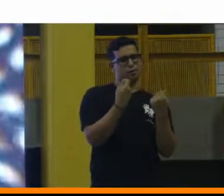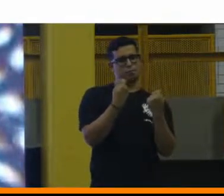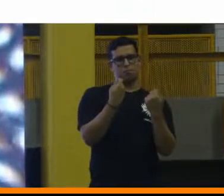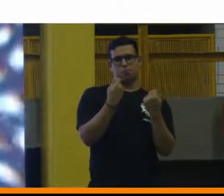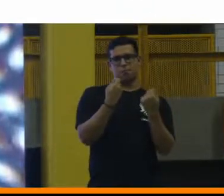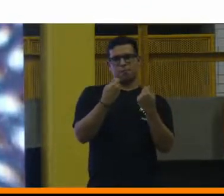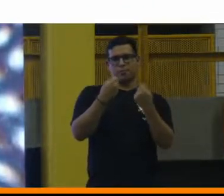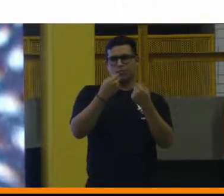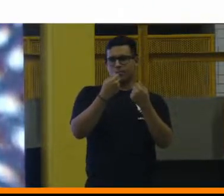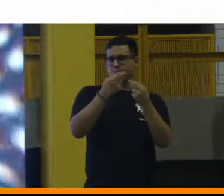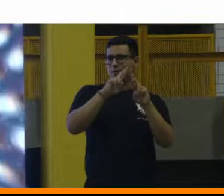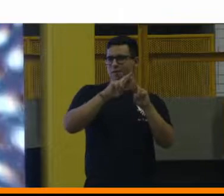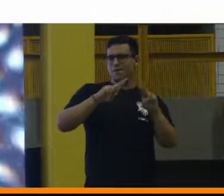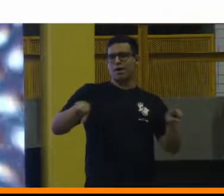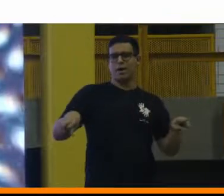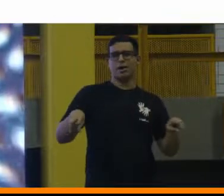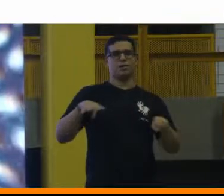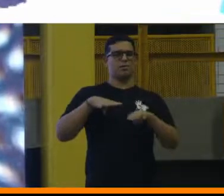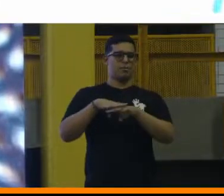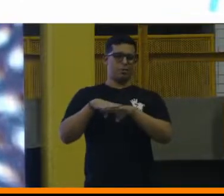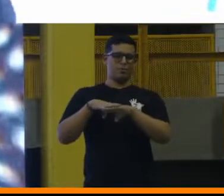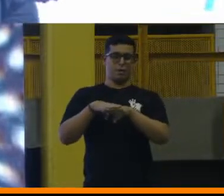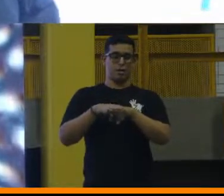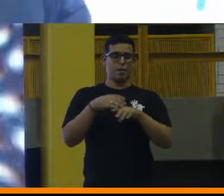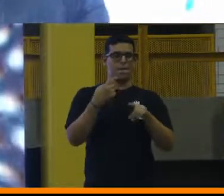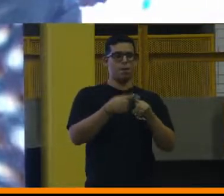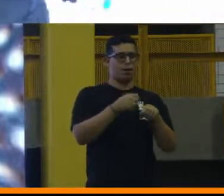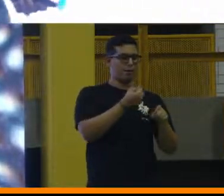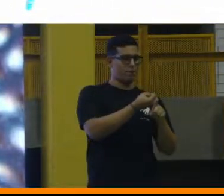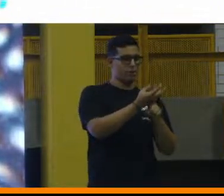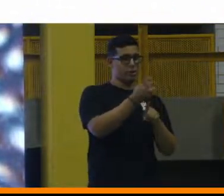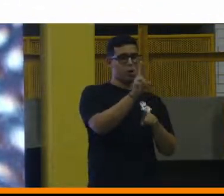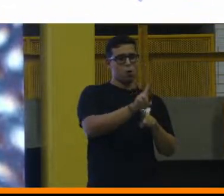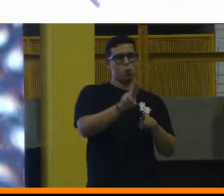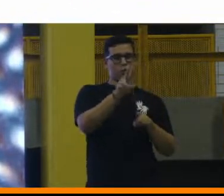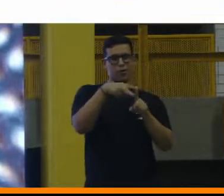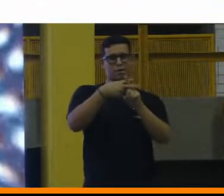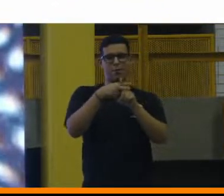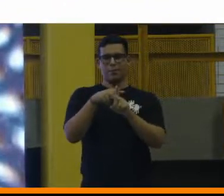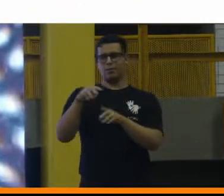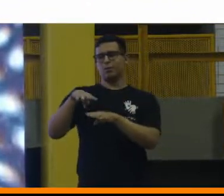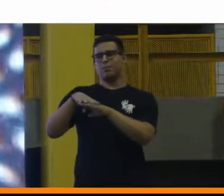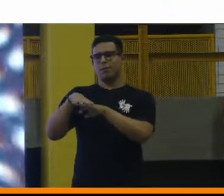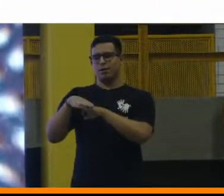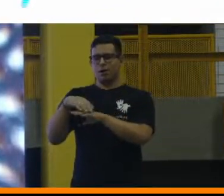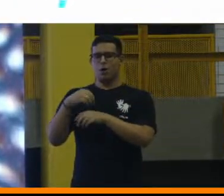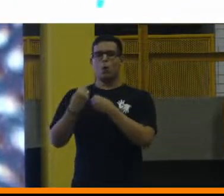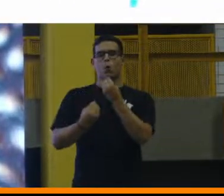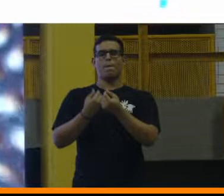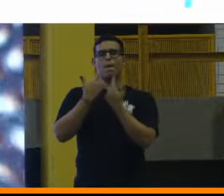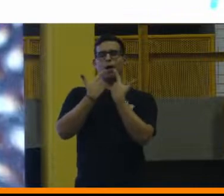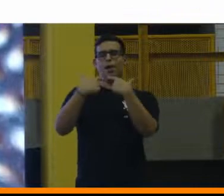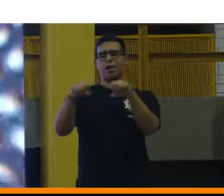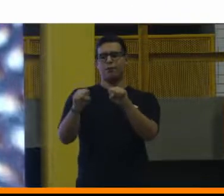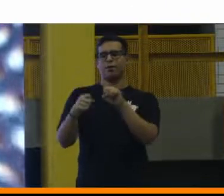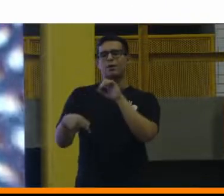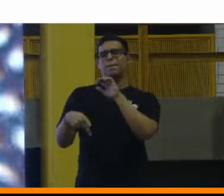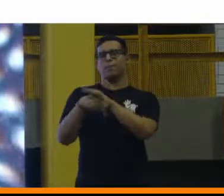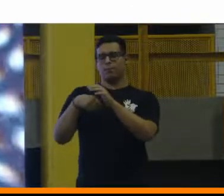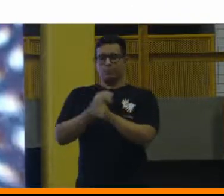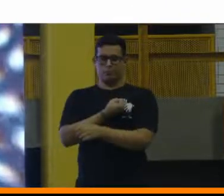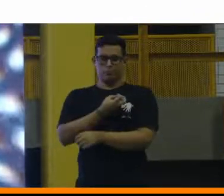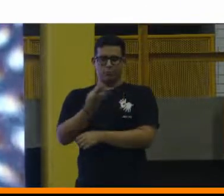Ela usa a matemática como ferramenta, como linguagem quantificadora, mas ela não é a